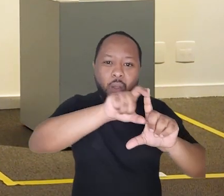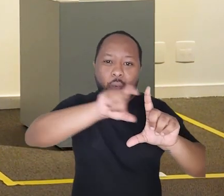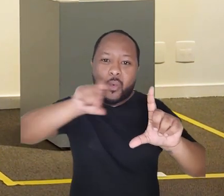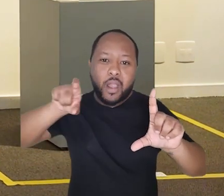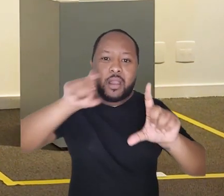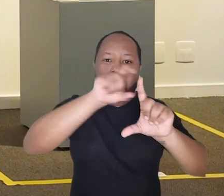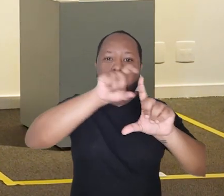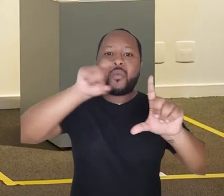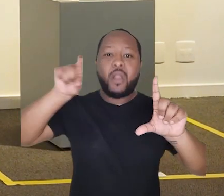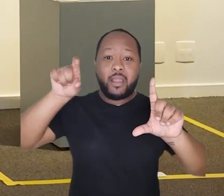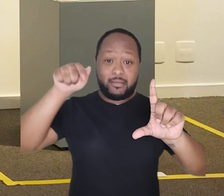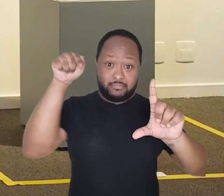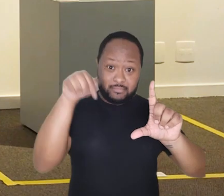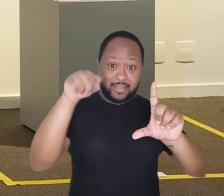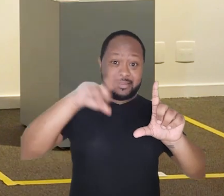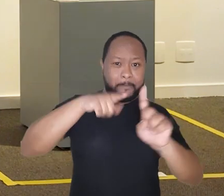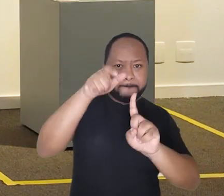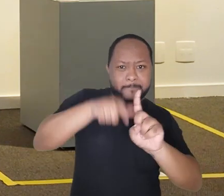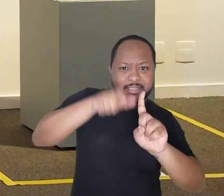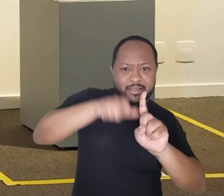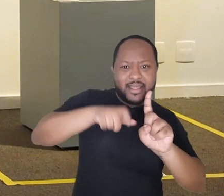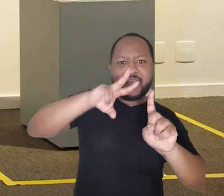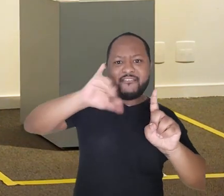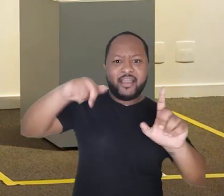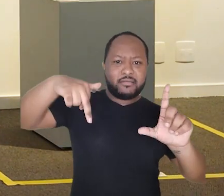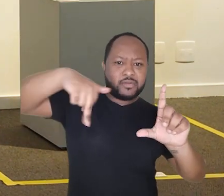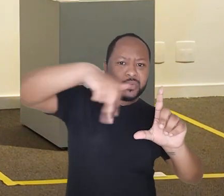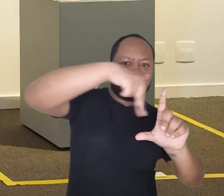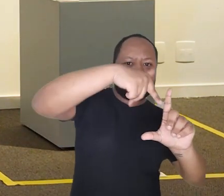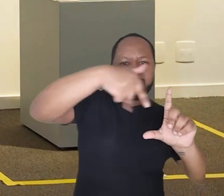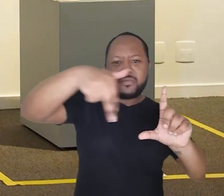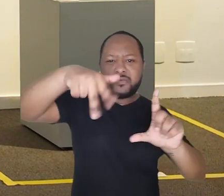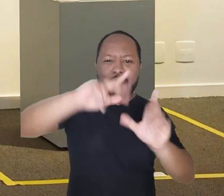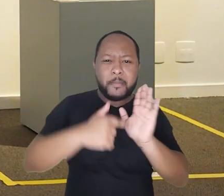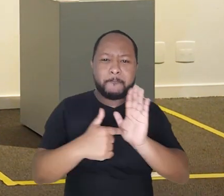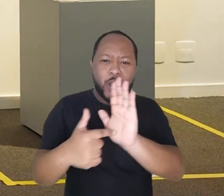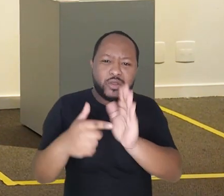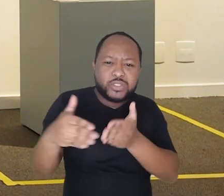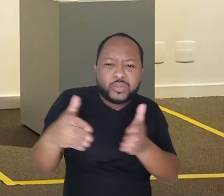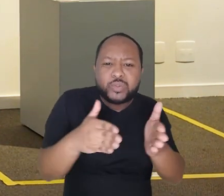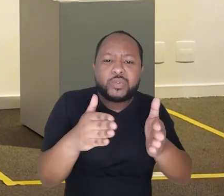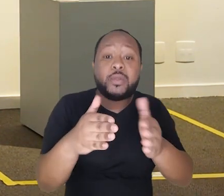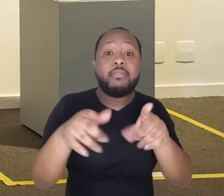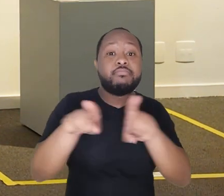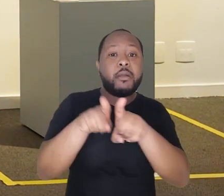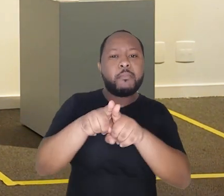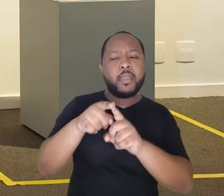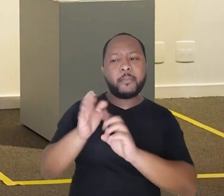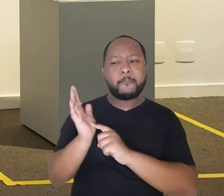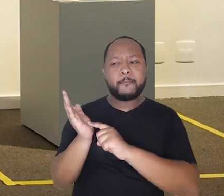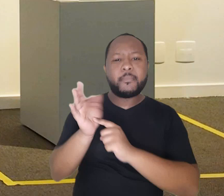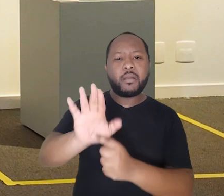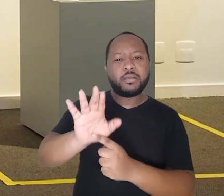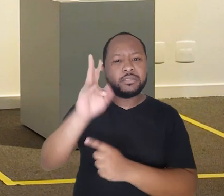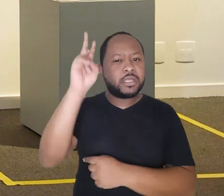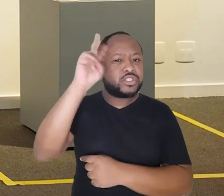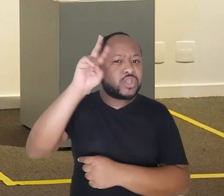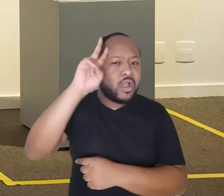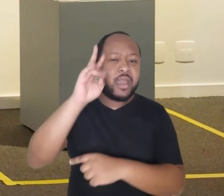um sentido, de uma direção, e contando também muito dessa realidade que o Antônio